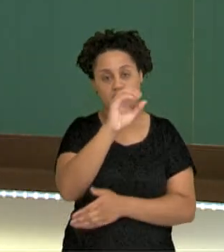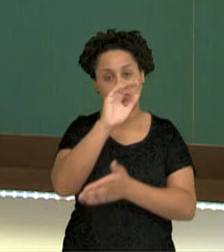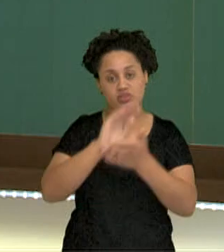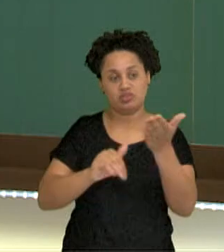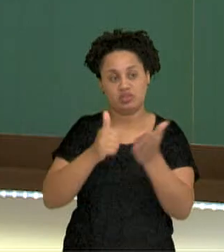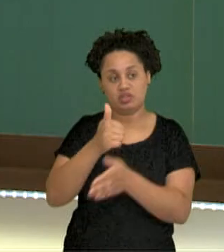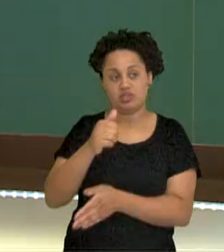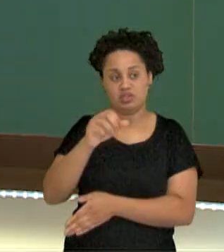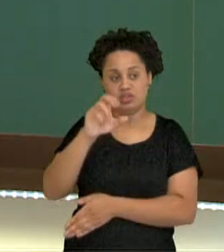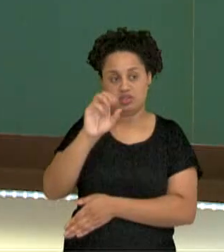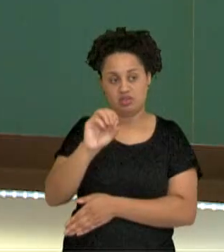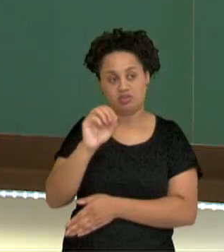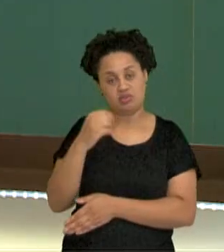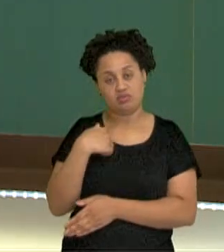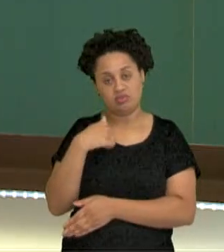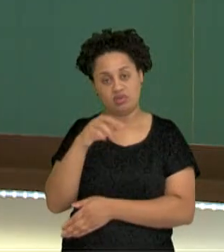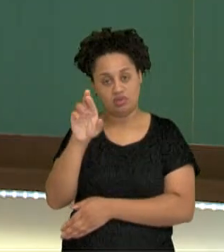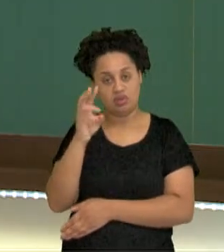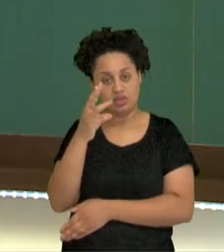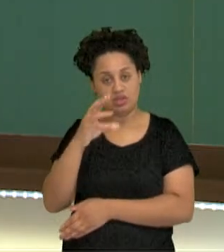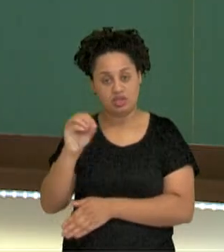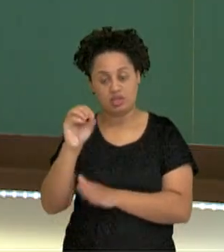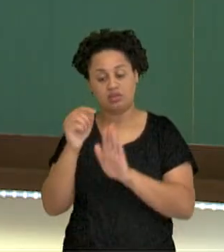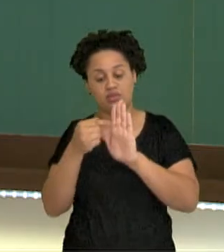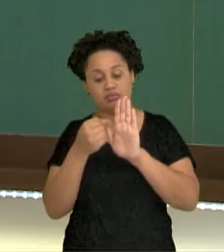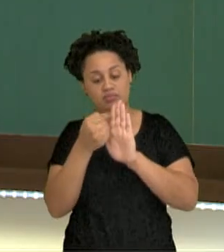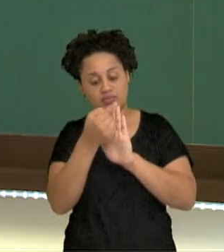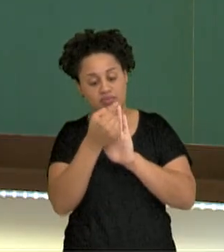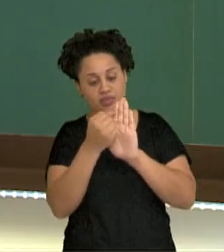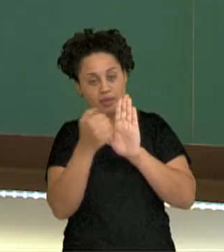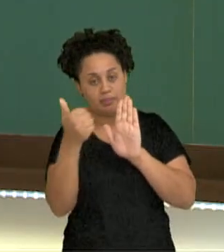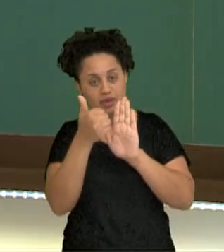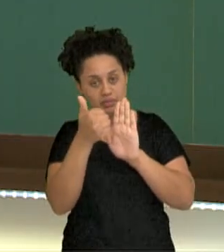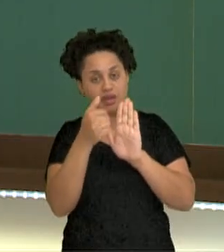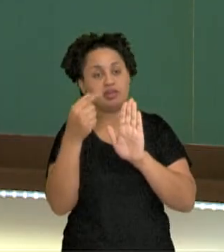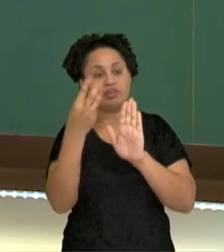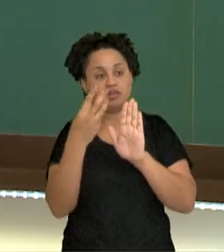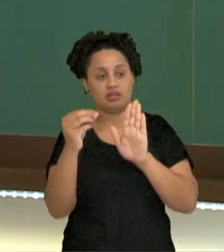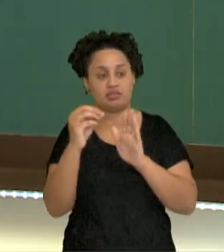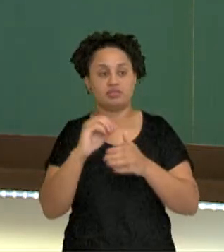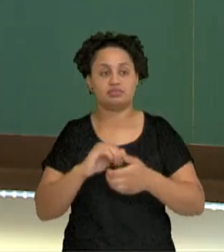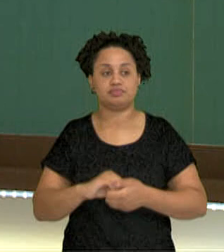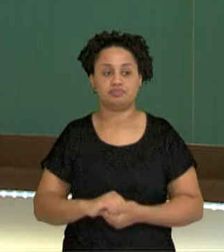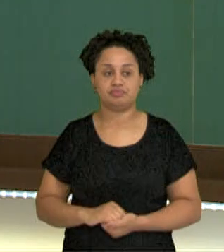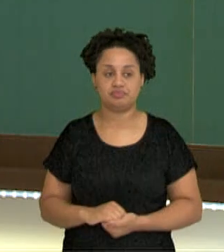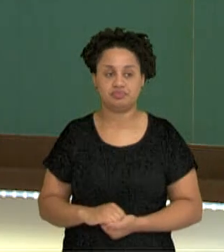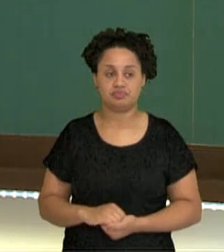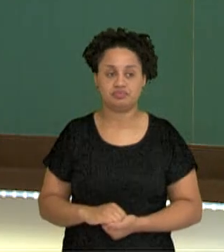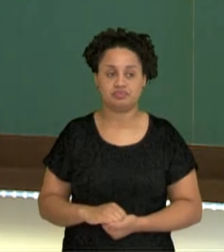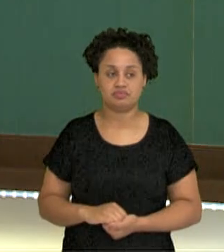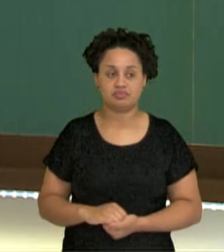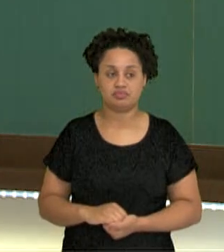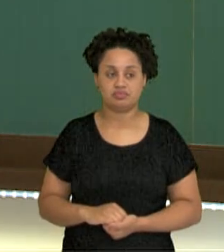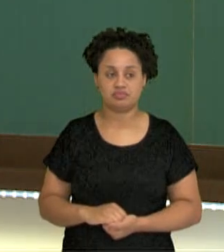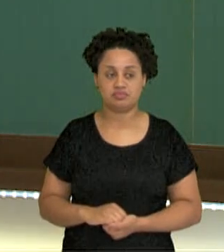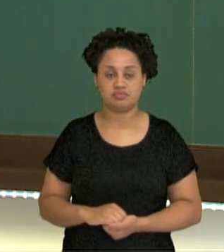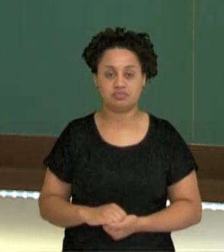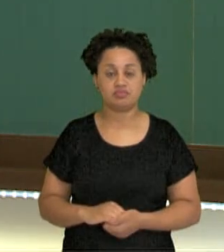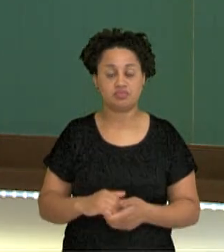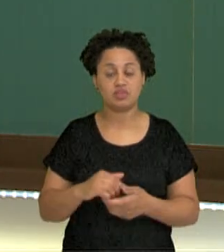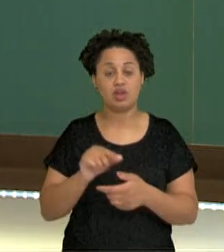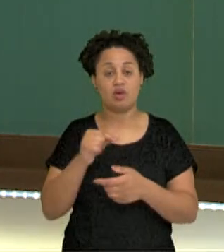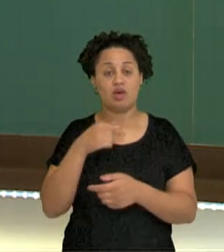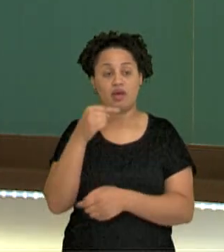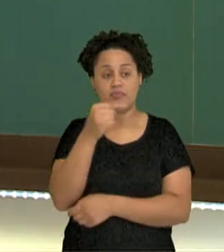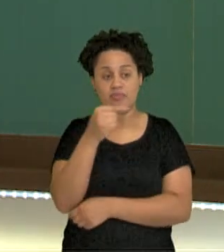180 é 30 graus. Então, vou usar o valor de 30 graus. Cosseno de 5π sobre 6 vai ser o cosseno de 30